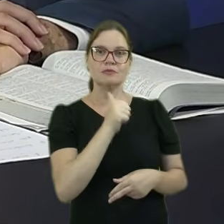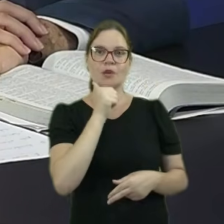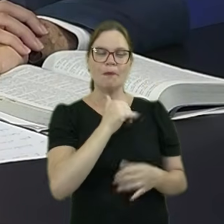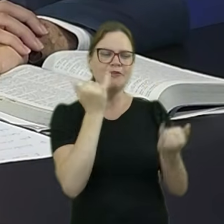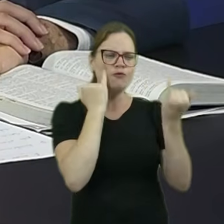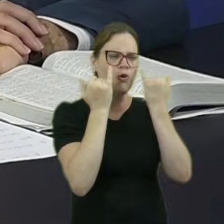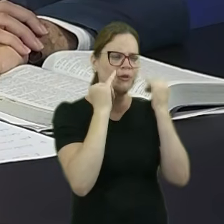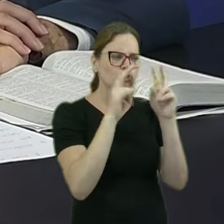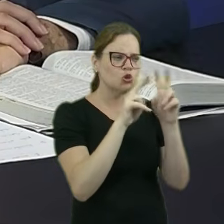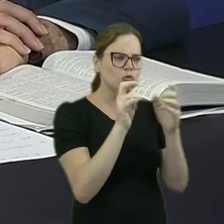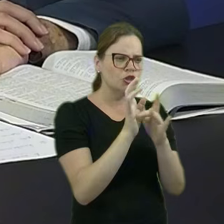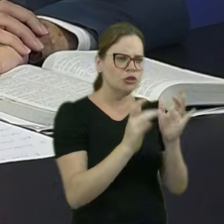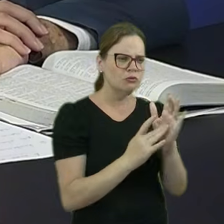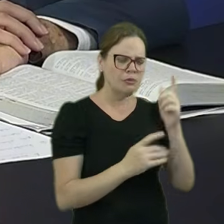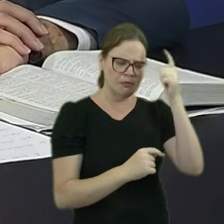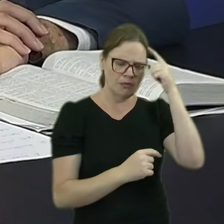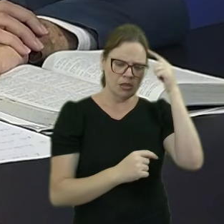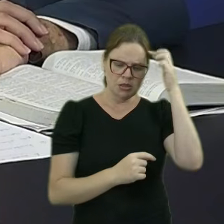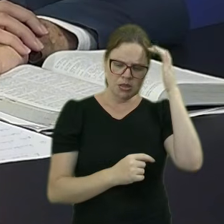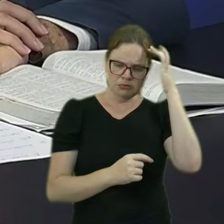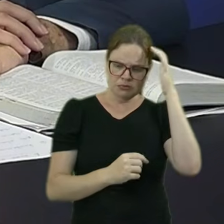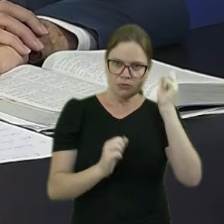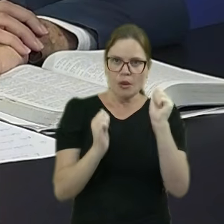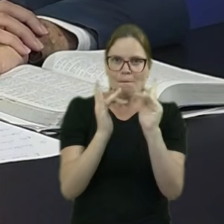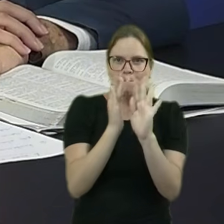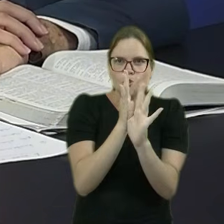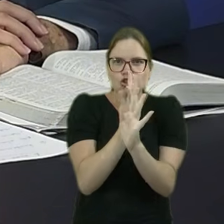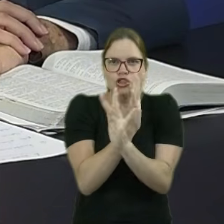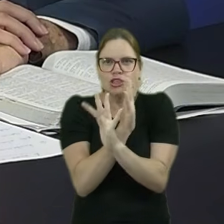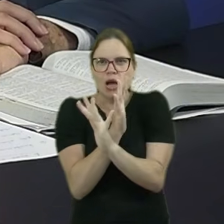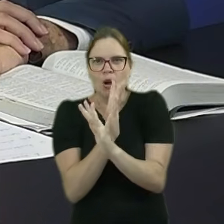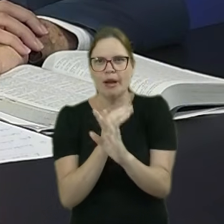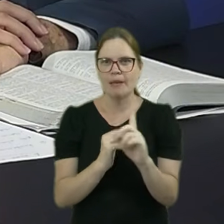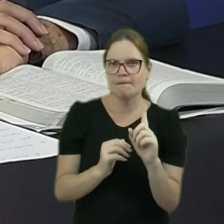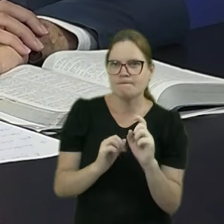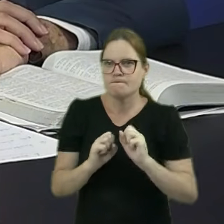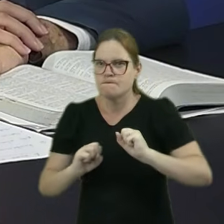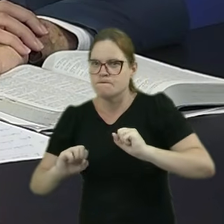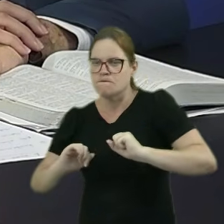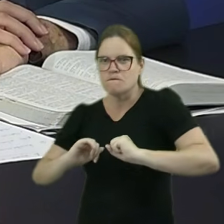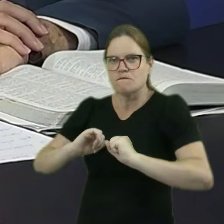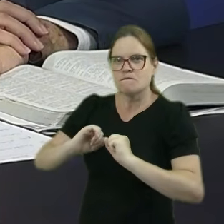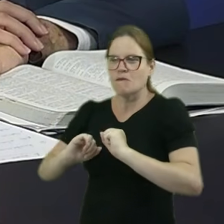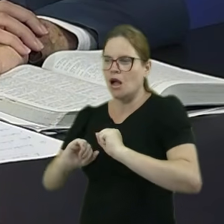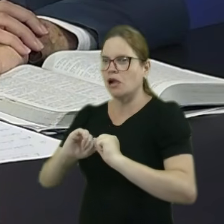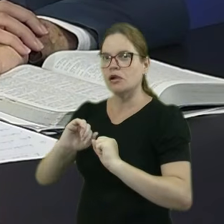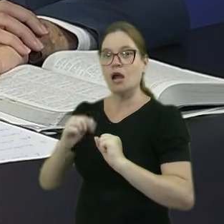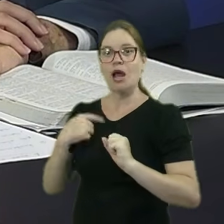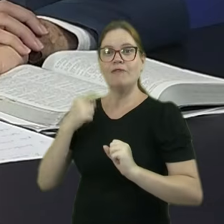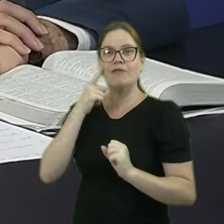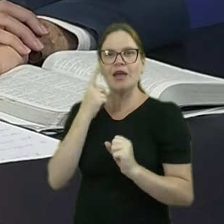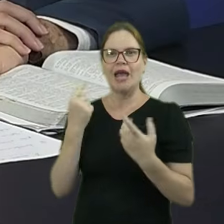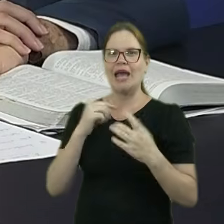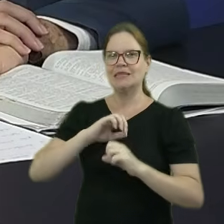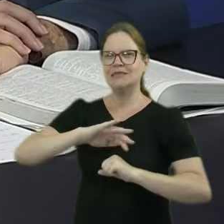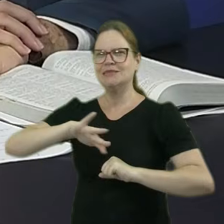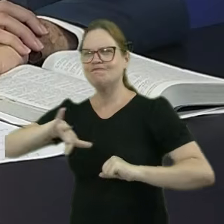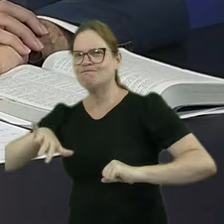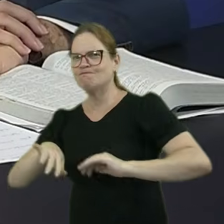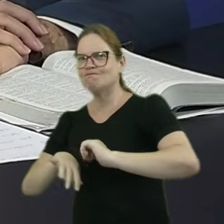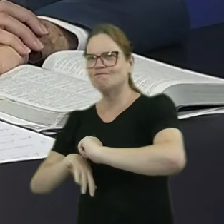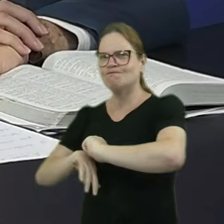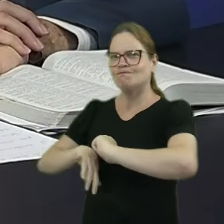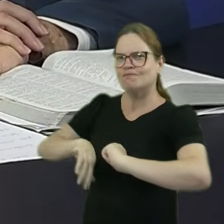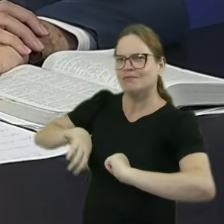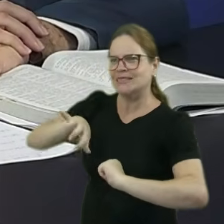por detrás, entre a multidão. Nós vimos aquela situação difícil, ela tentando chegar